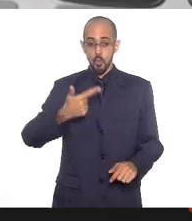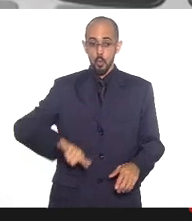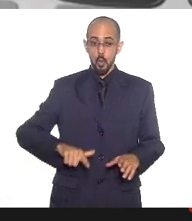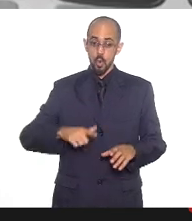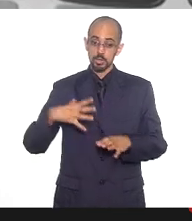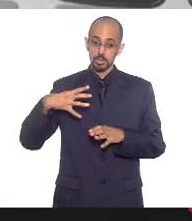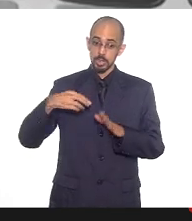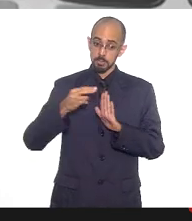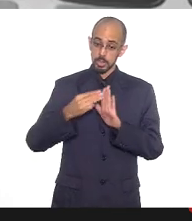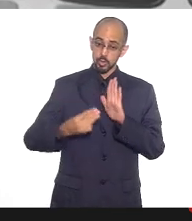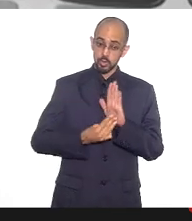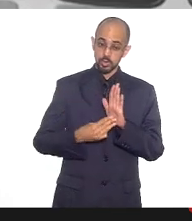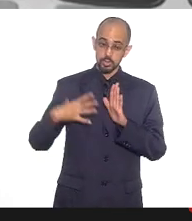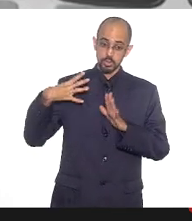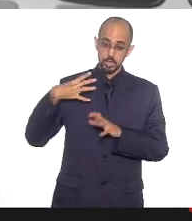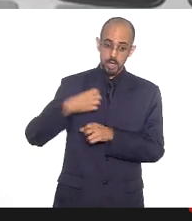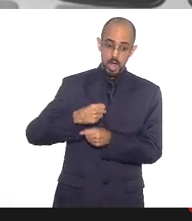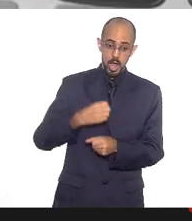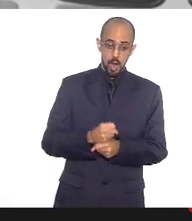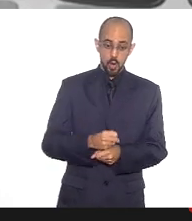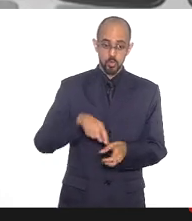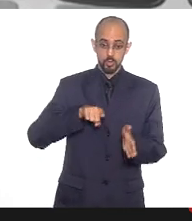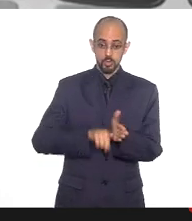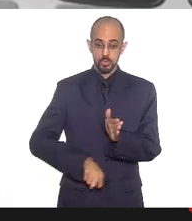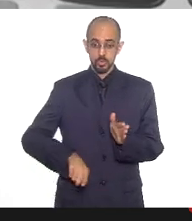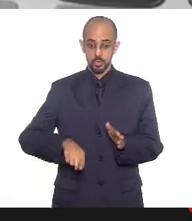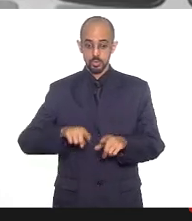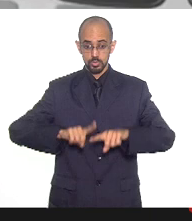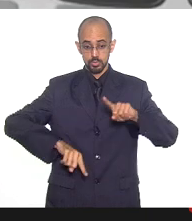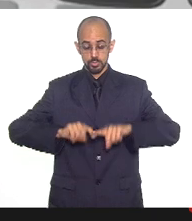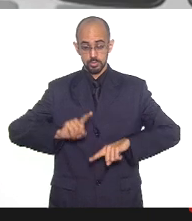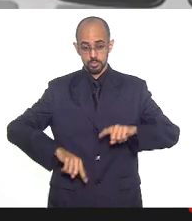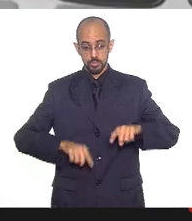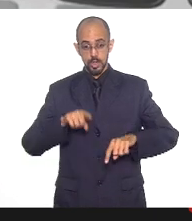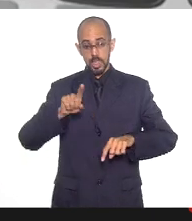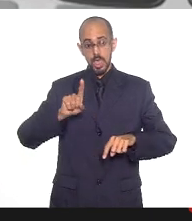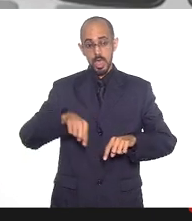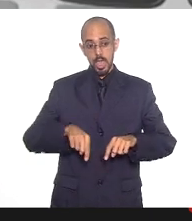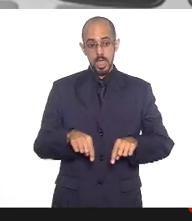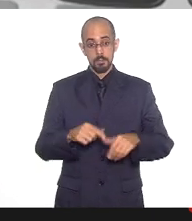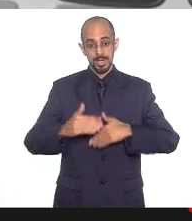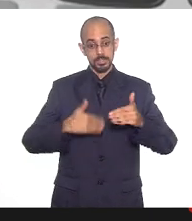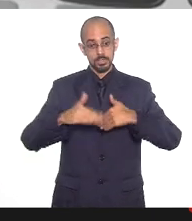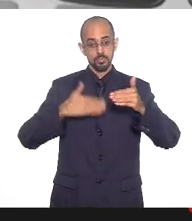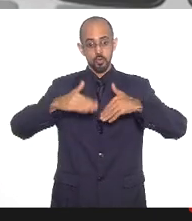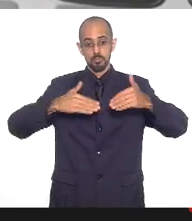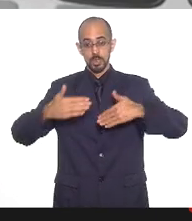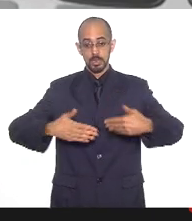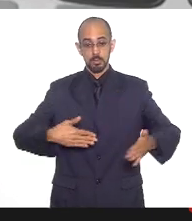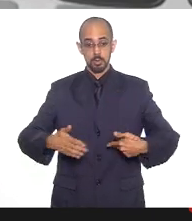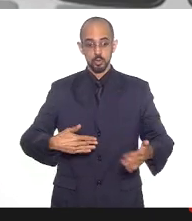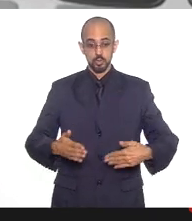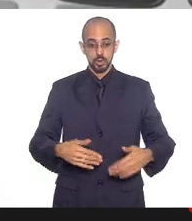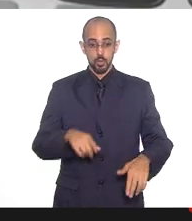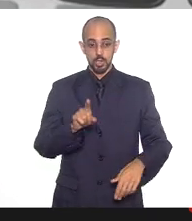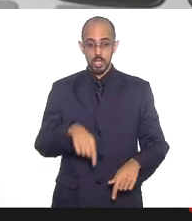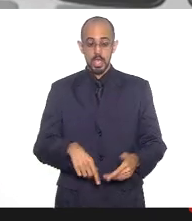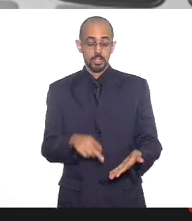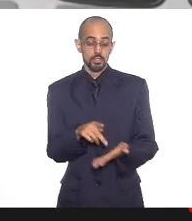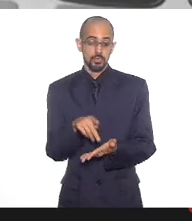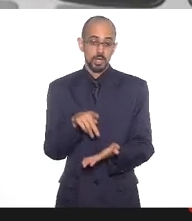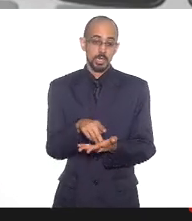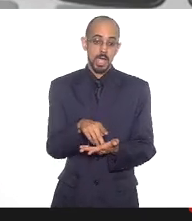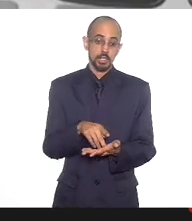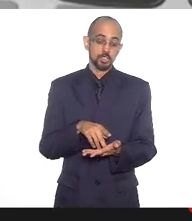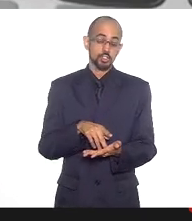cálculo da depreciação específica para postos de desenvolvimento da produção, né, onde, de fato, me parece